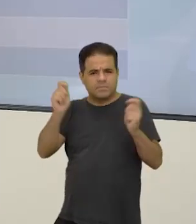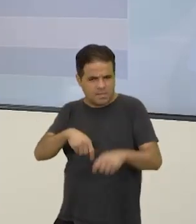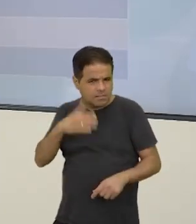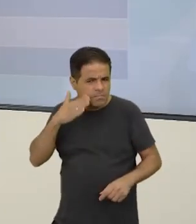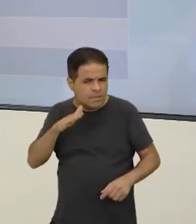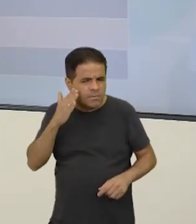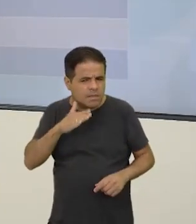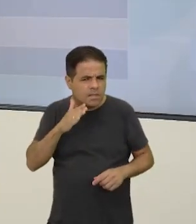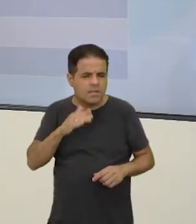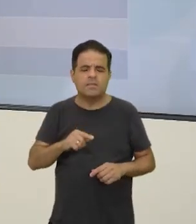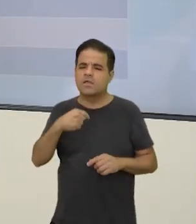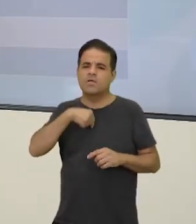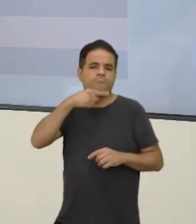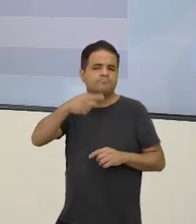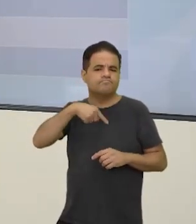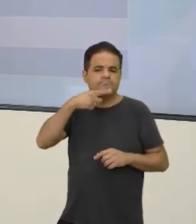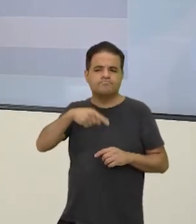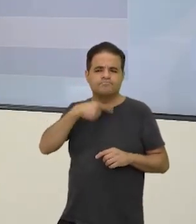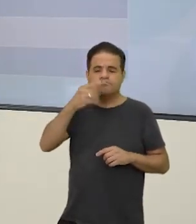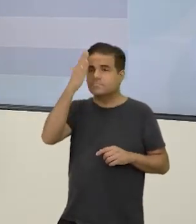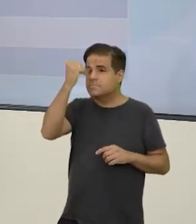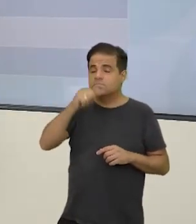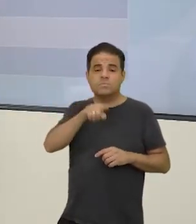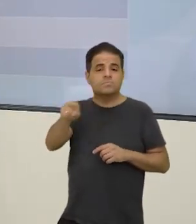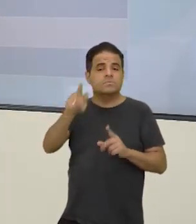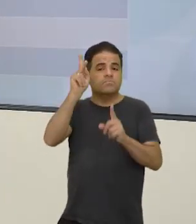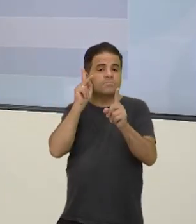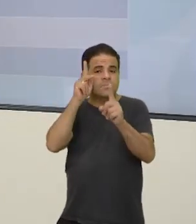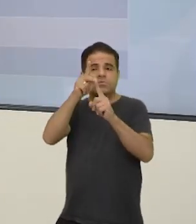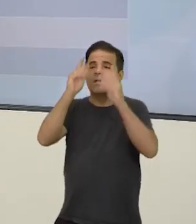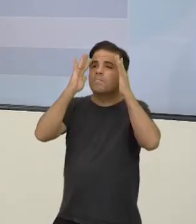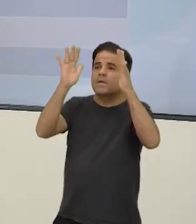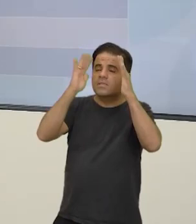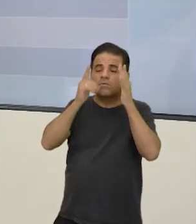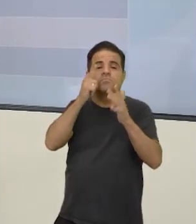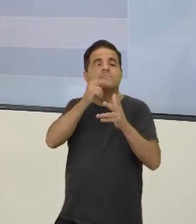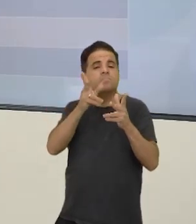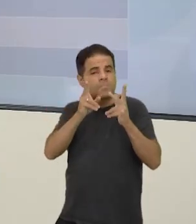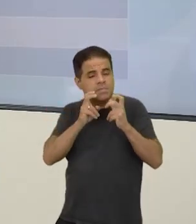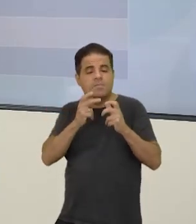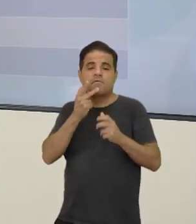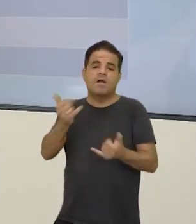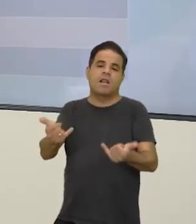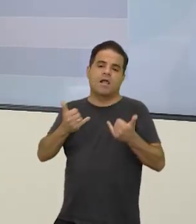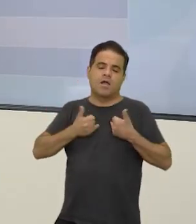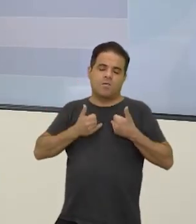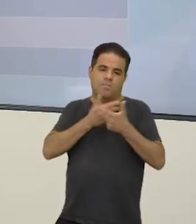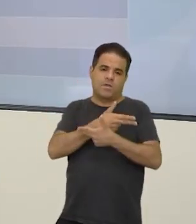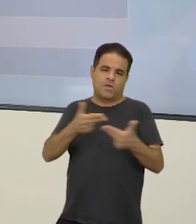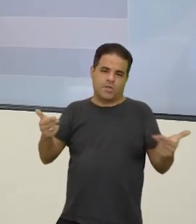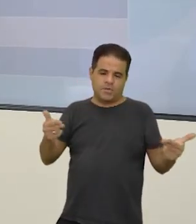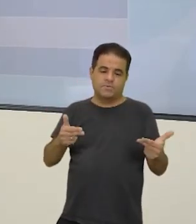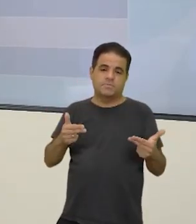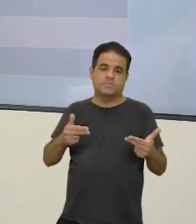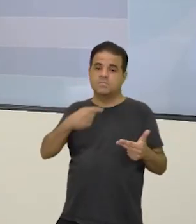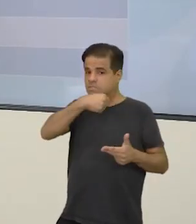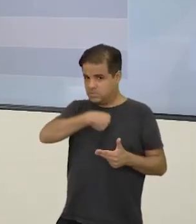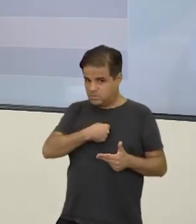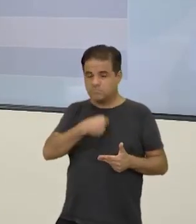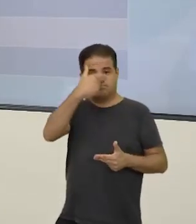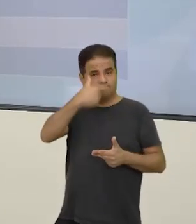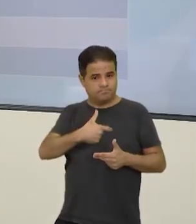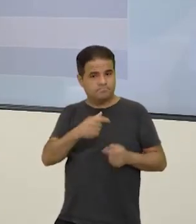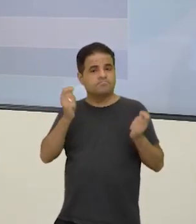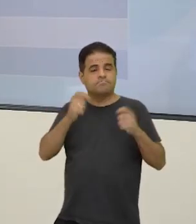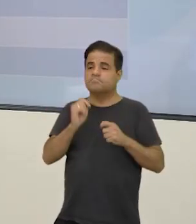entender direitinho? É assim, eu não consigo saber o que o personagem está pensando. Eu só consigo perceber quando ele fala para mim alguma coisa. E no caso, eu, Watson, olho para